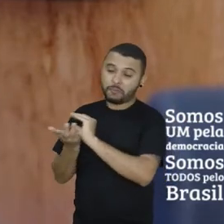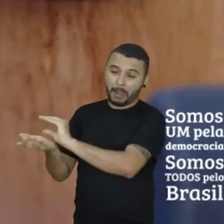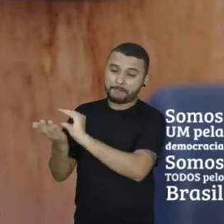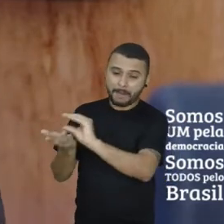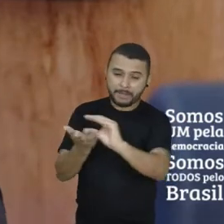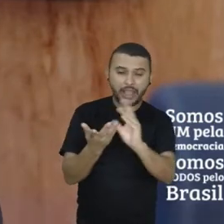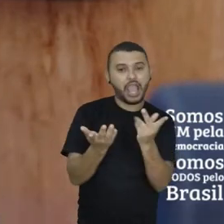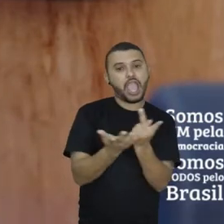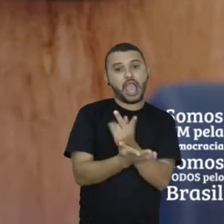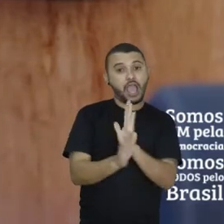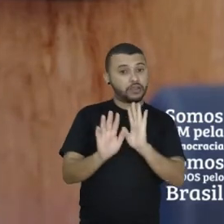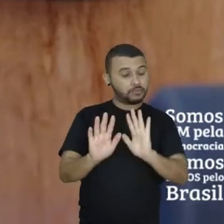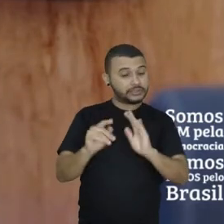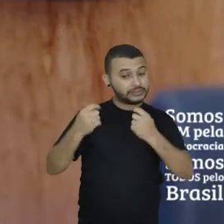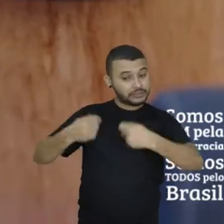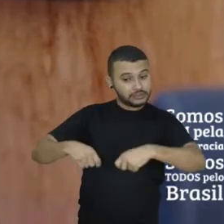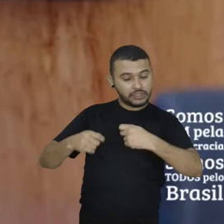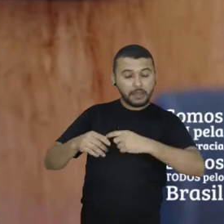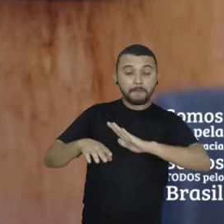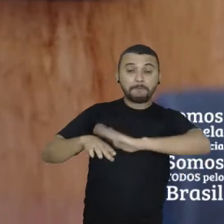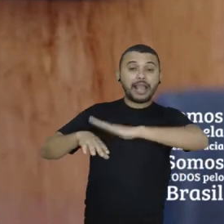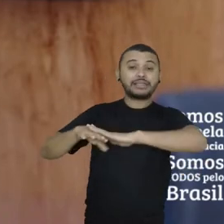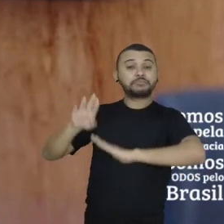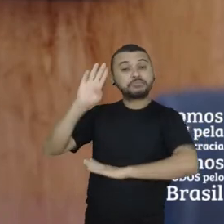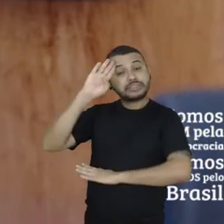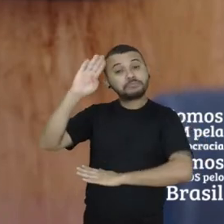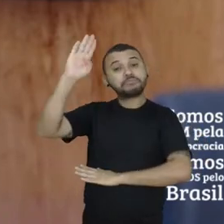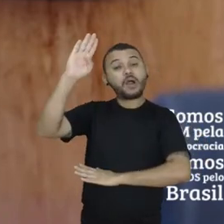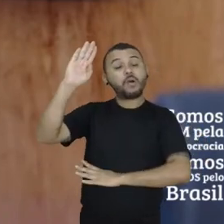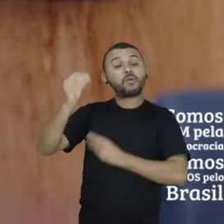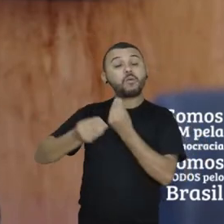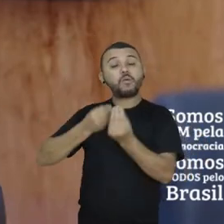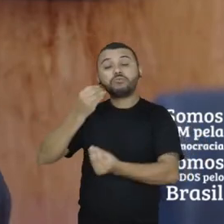recurso. Onde é que vão investir? Europa em guerra,